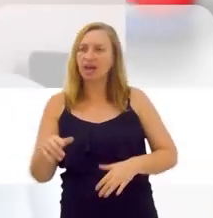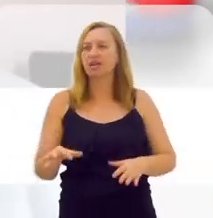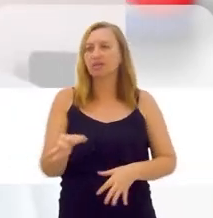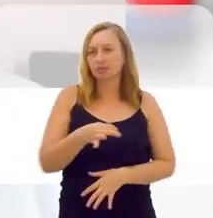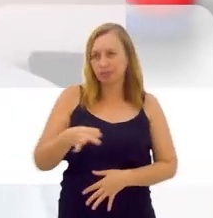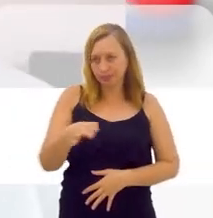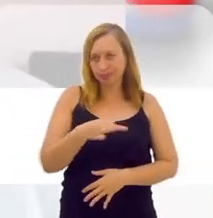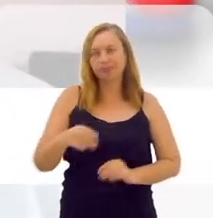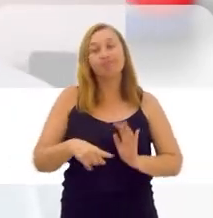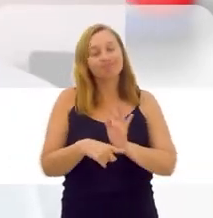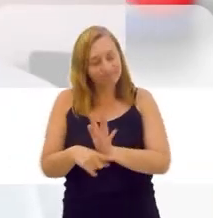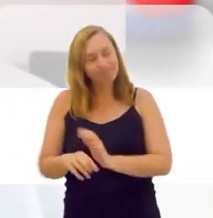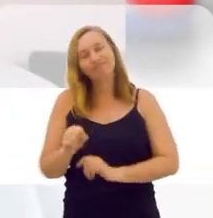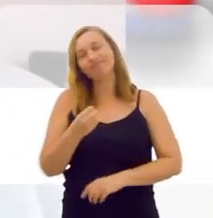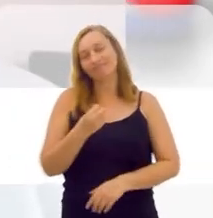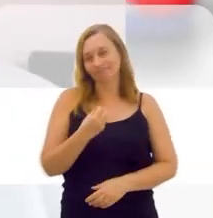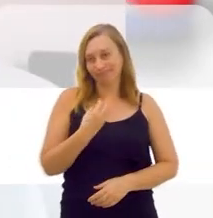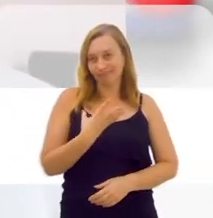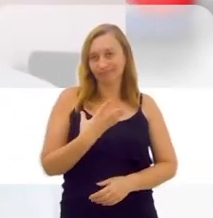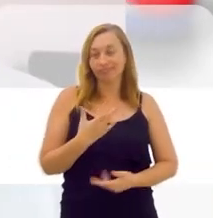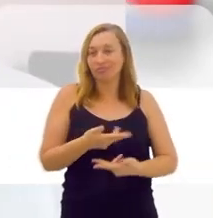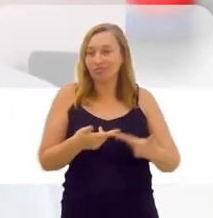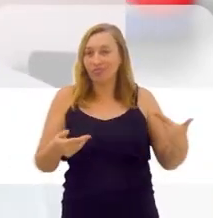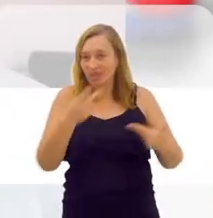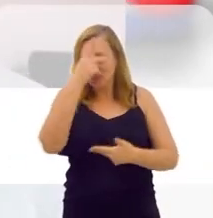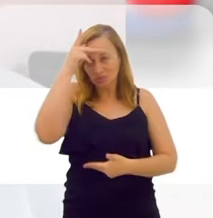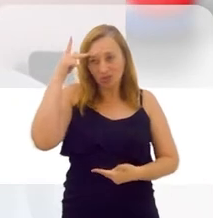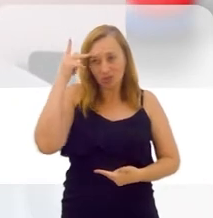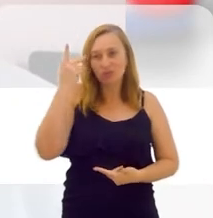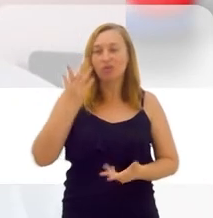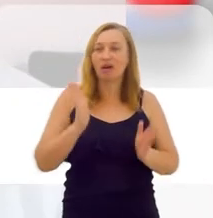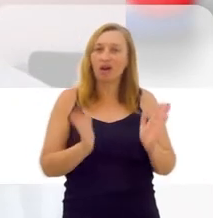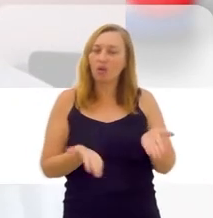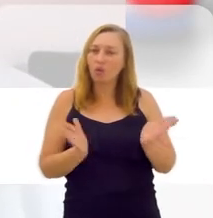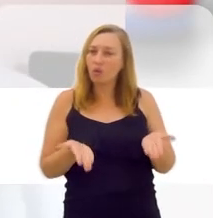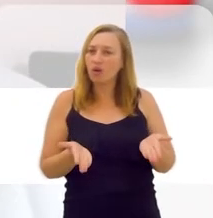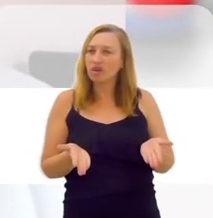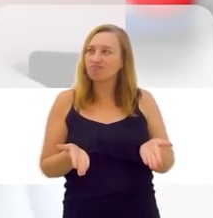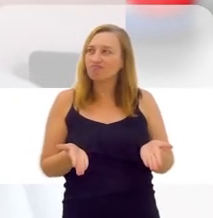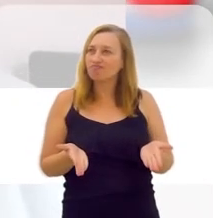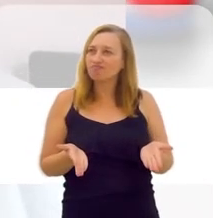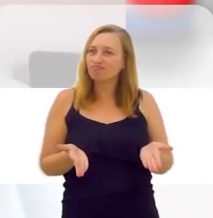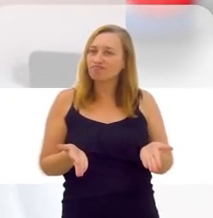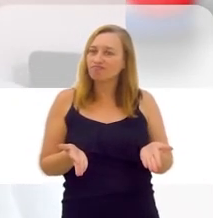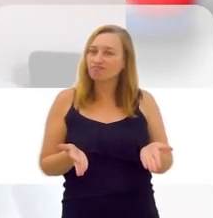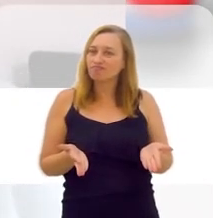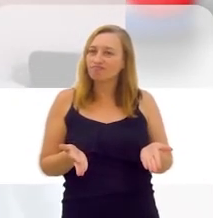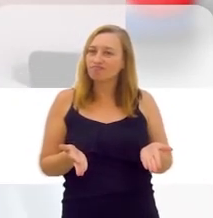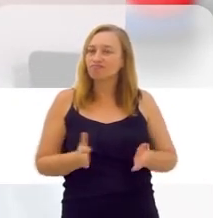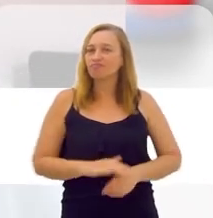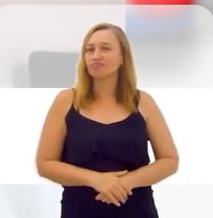moeda, ela ajudou bastante a muitas pessoas, inclusive agora